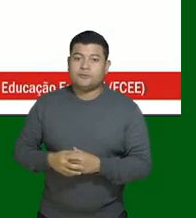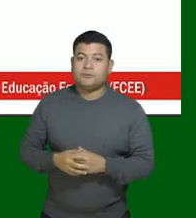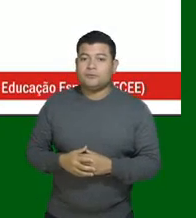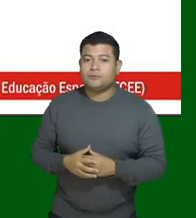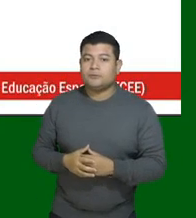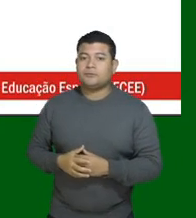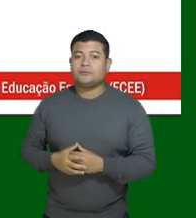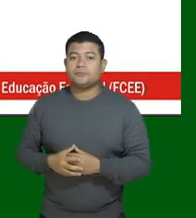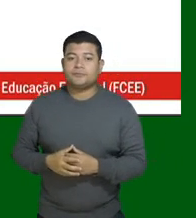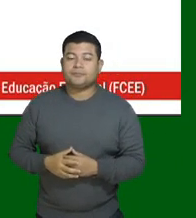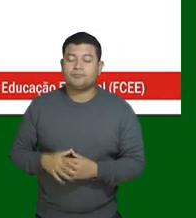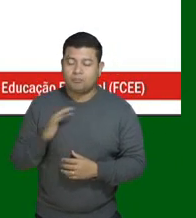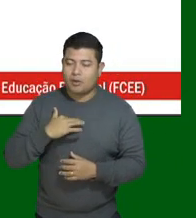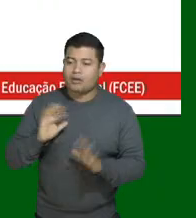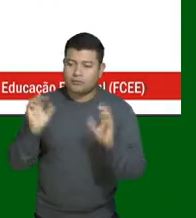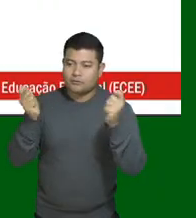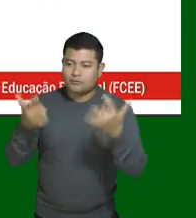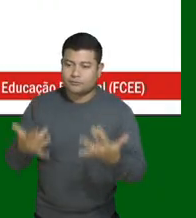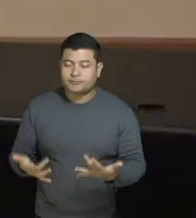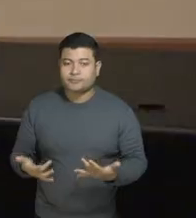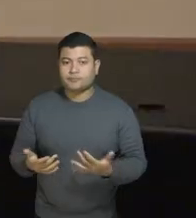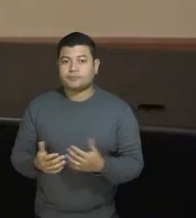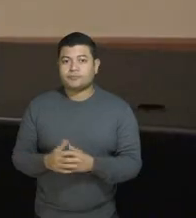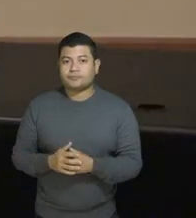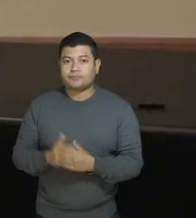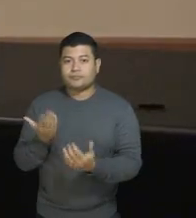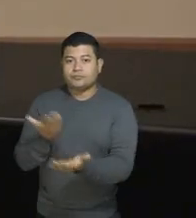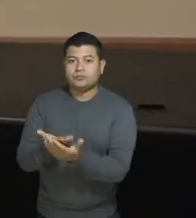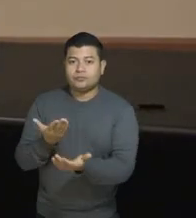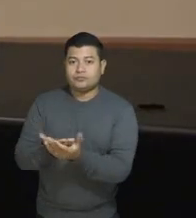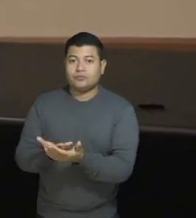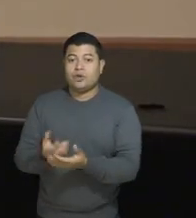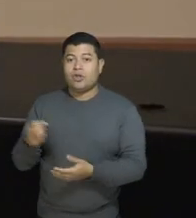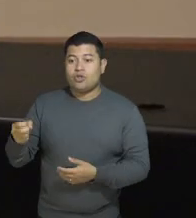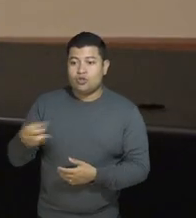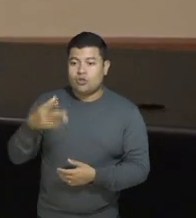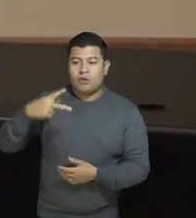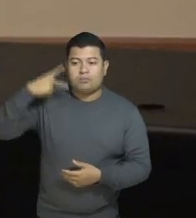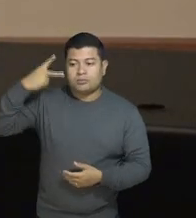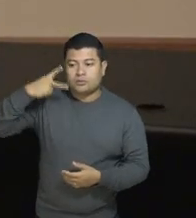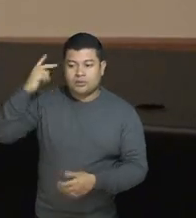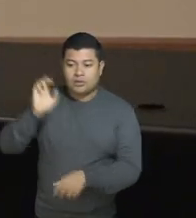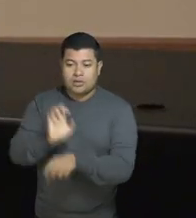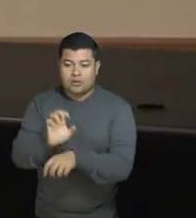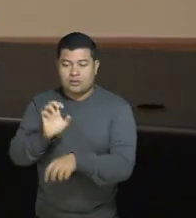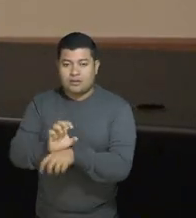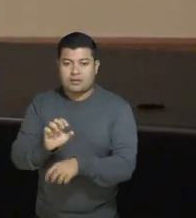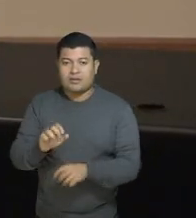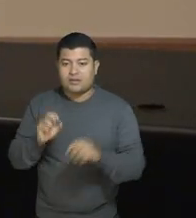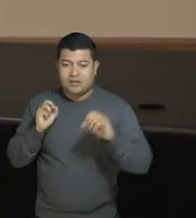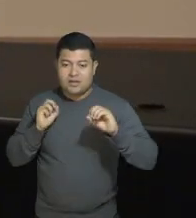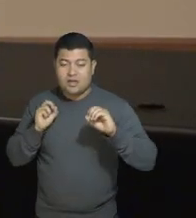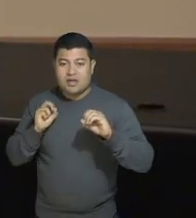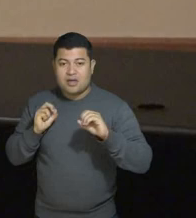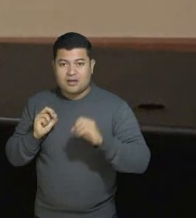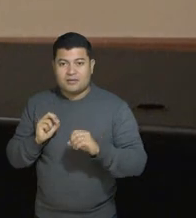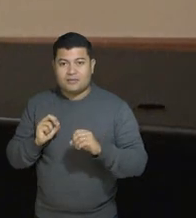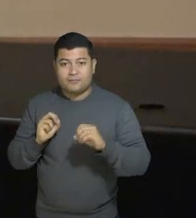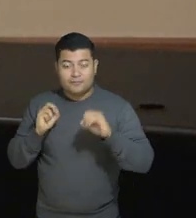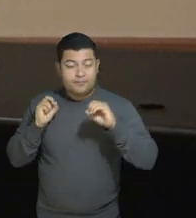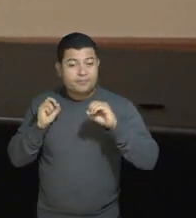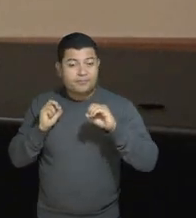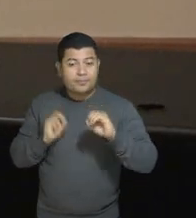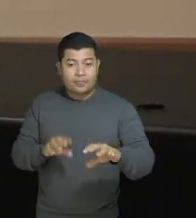de estudando a nova política de educação especial do Estado. E aí, dessa vez, a gente não